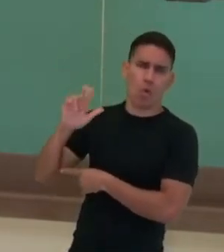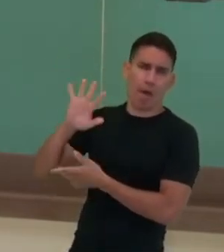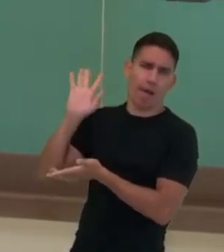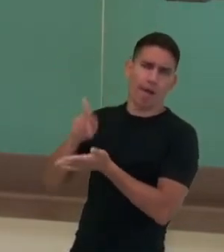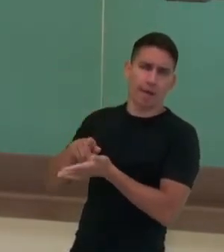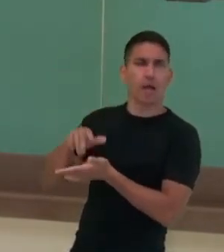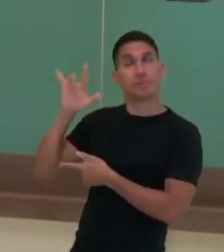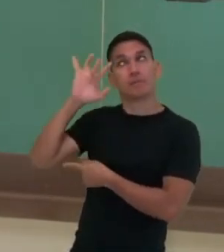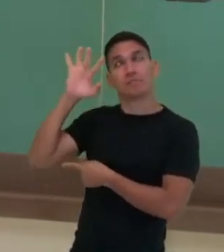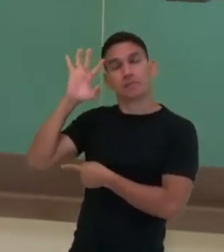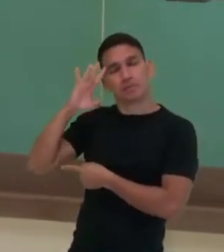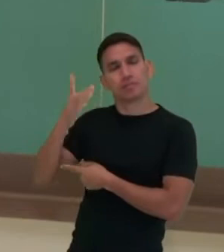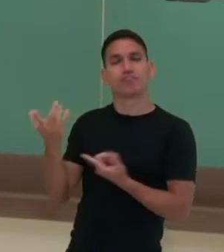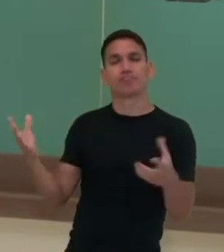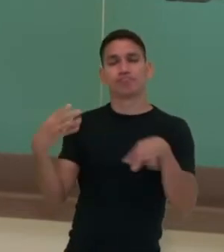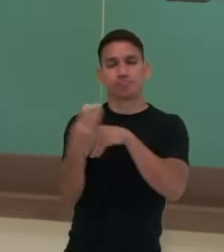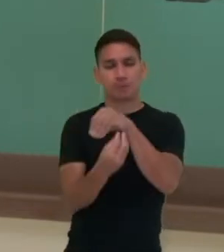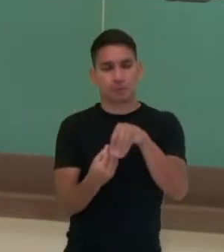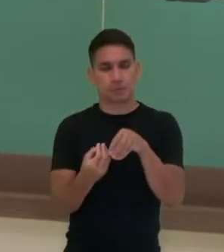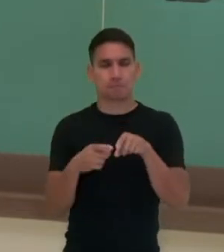fictícias, tá?